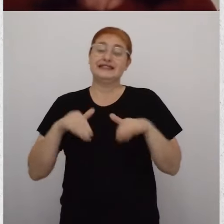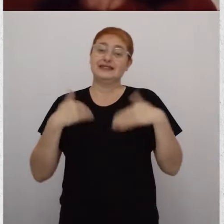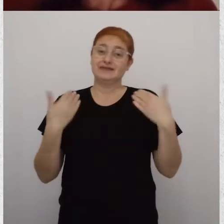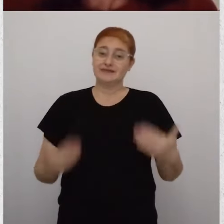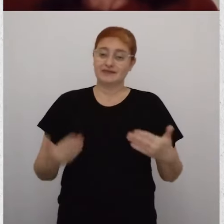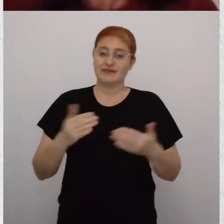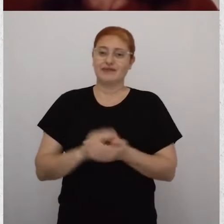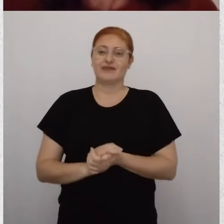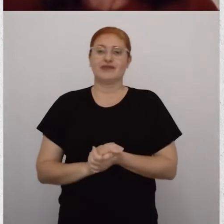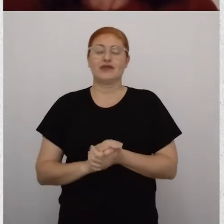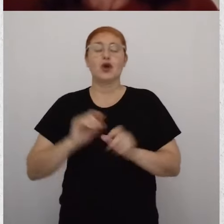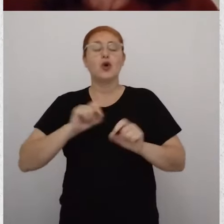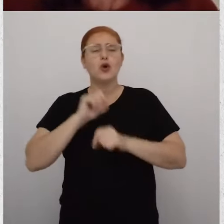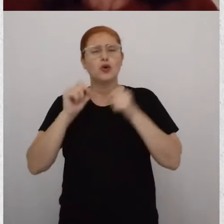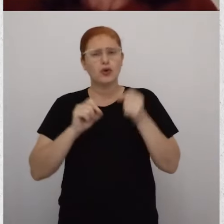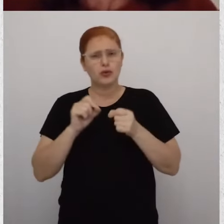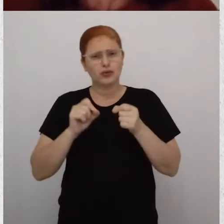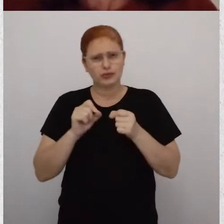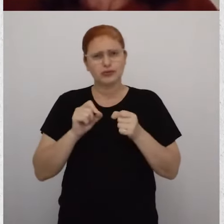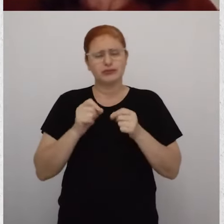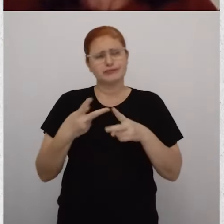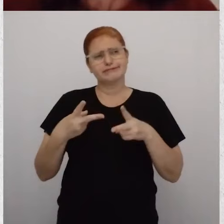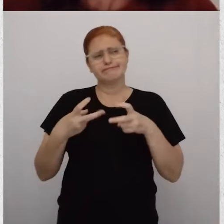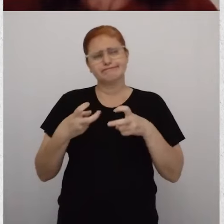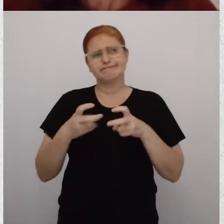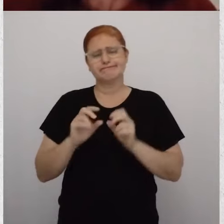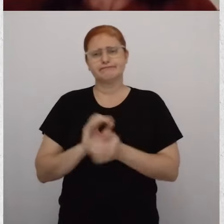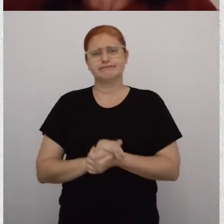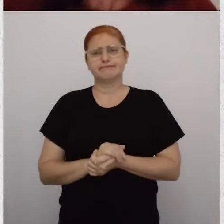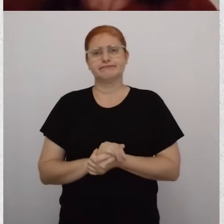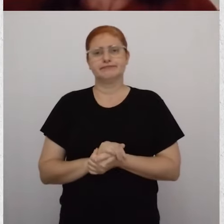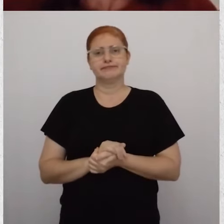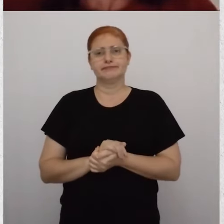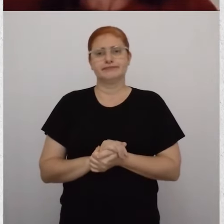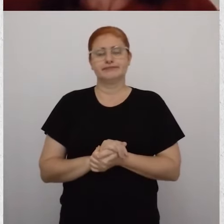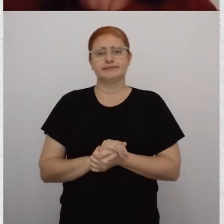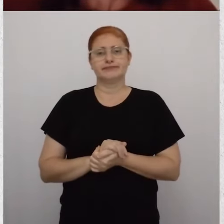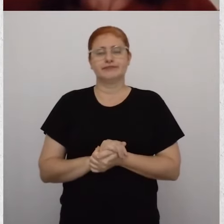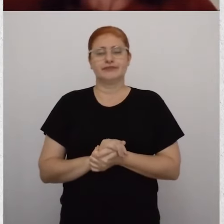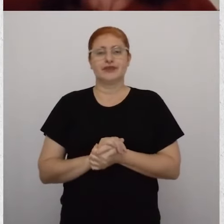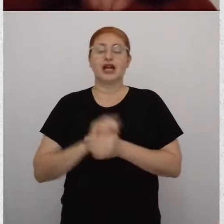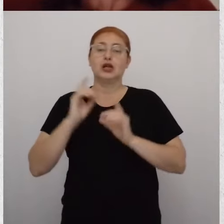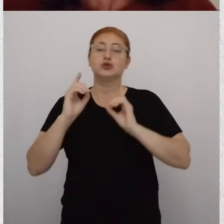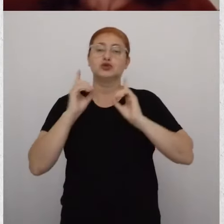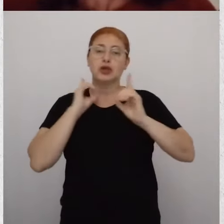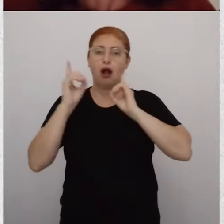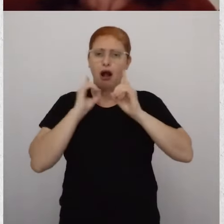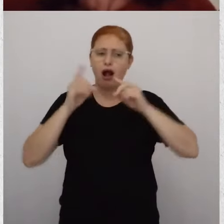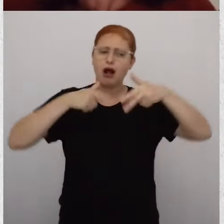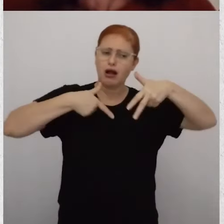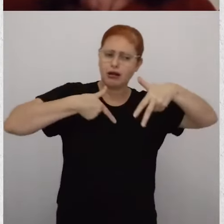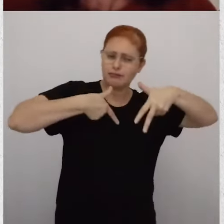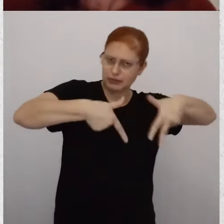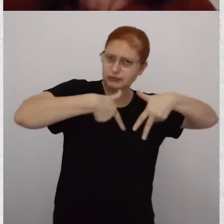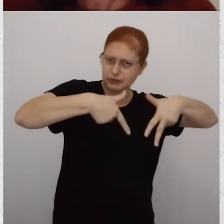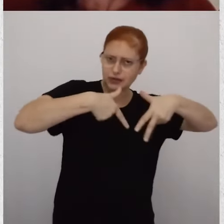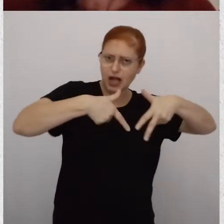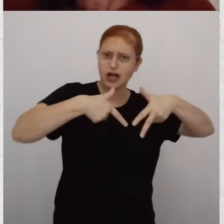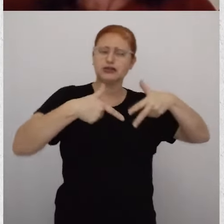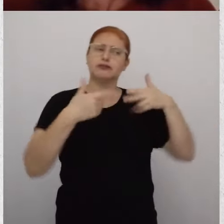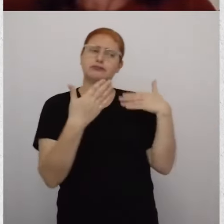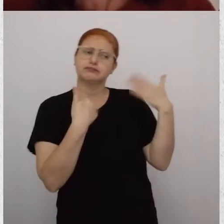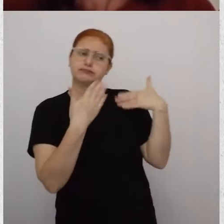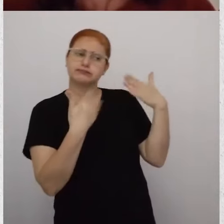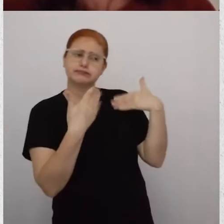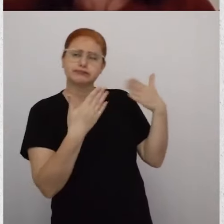Bom, o que eu identifico, assim, que eu identifiquei no diálogo, né, com as militantes com que eu